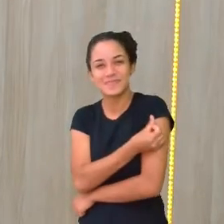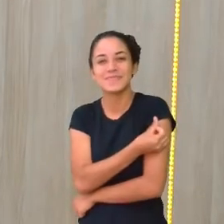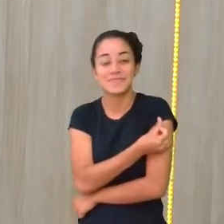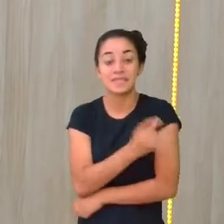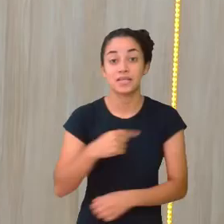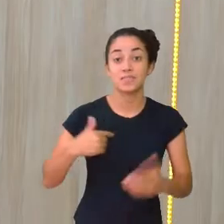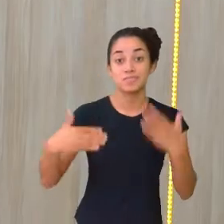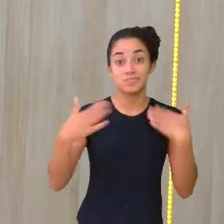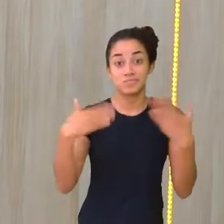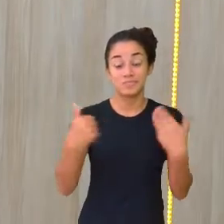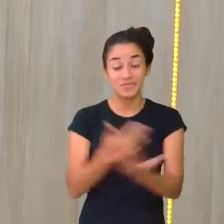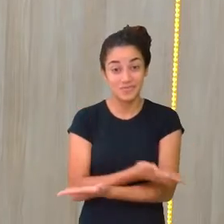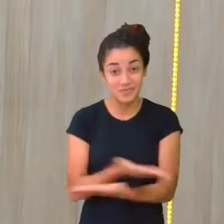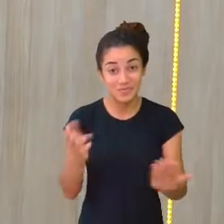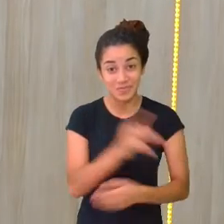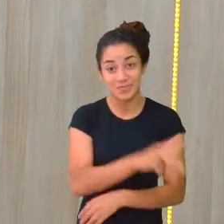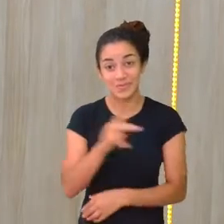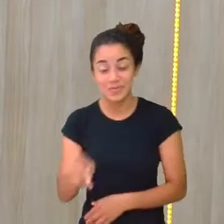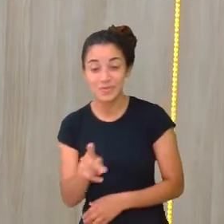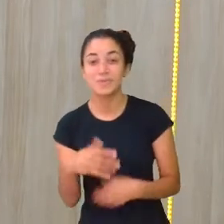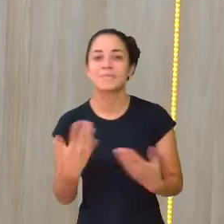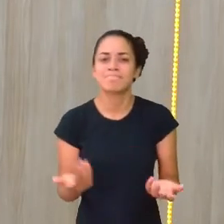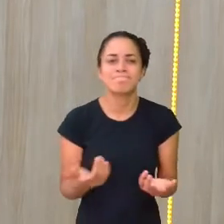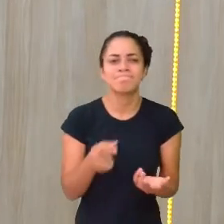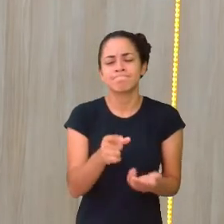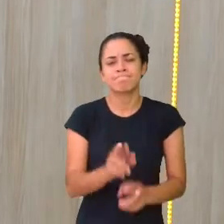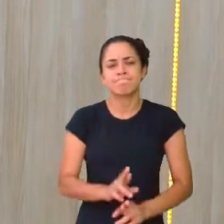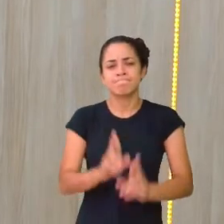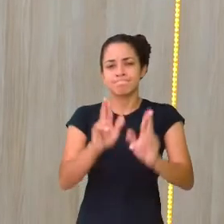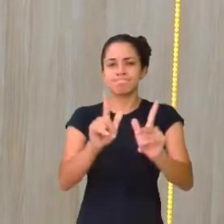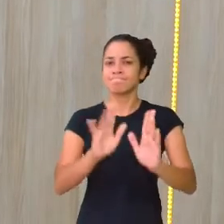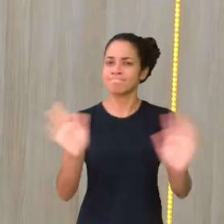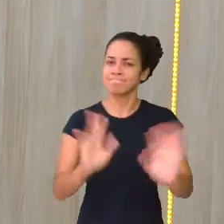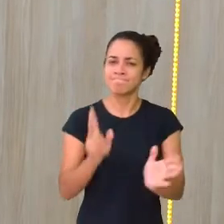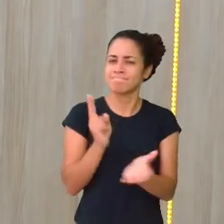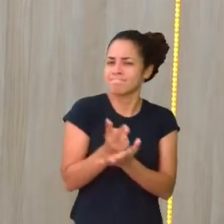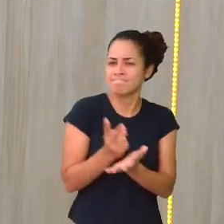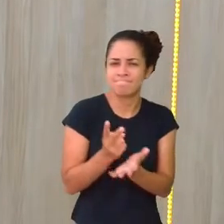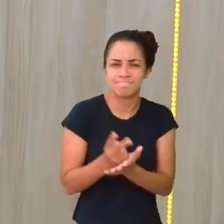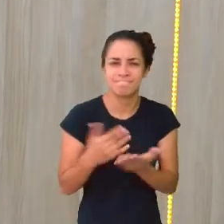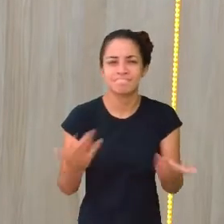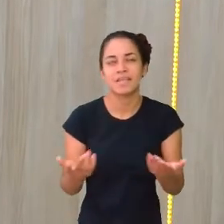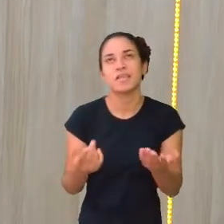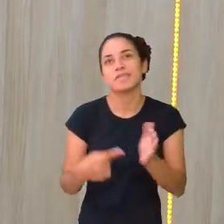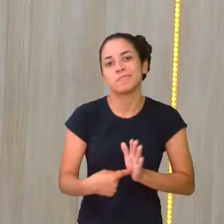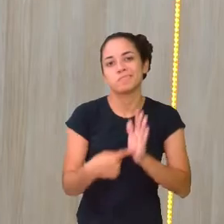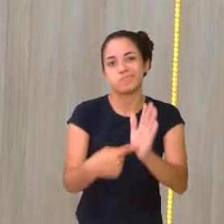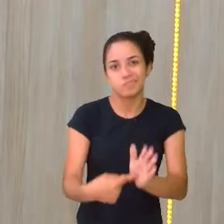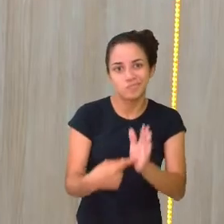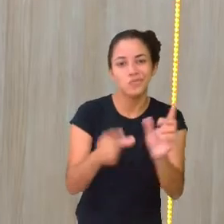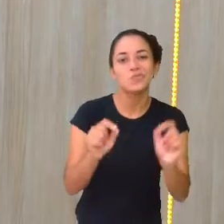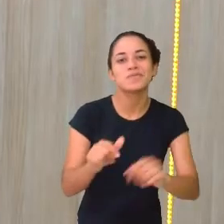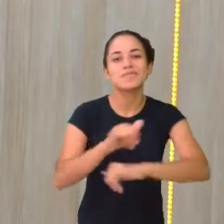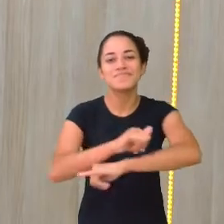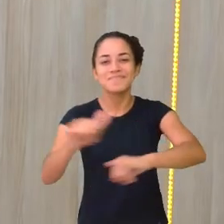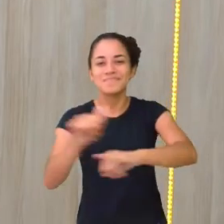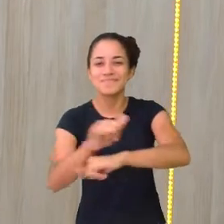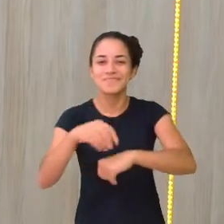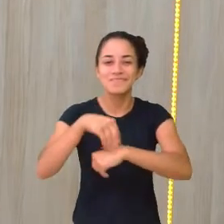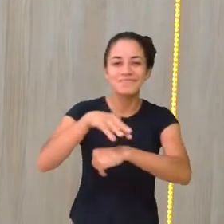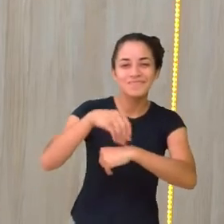dialogando com vocês, professor, professora, não é diferente. E a gente sempre traz aqui aqueles recadinhos